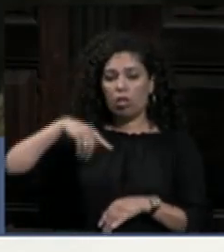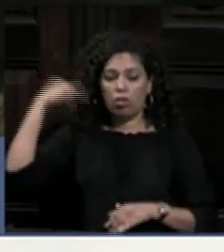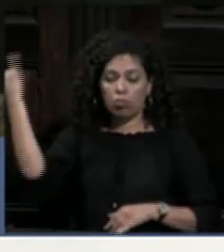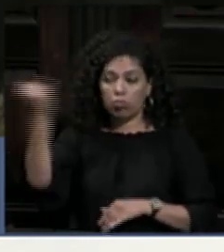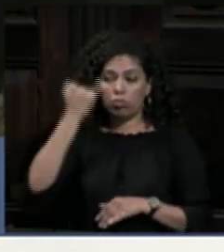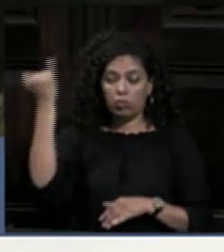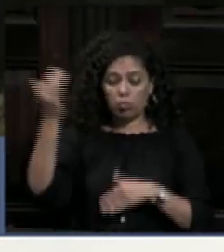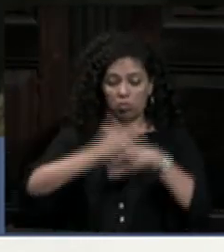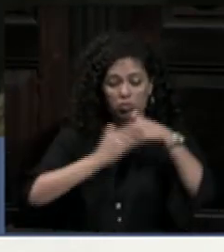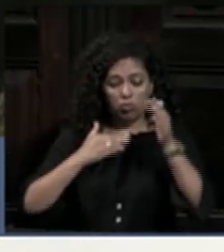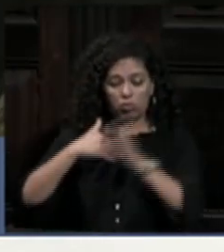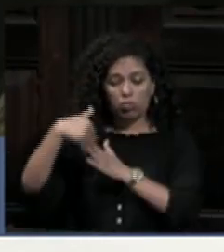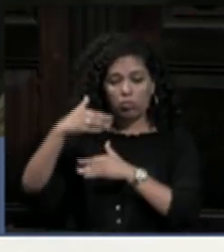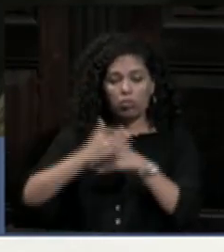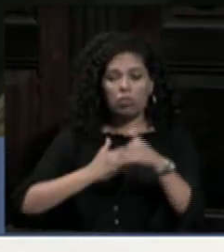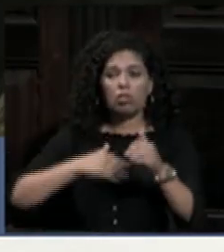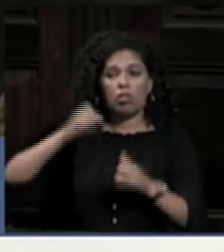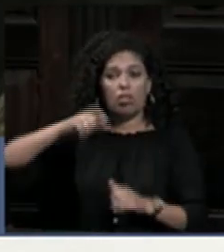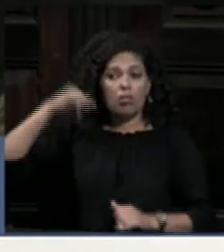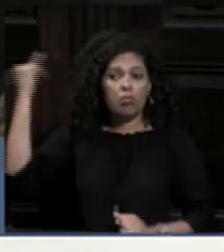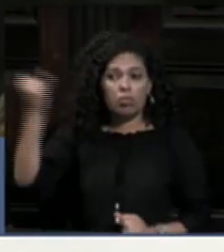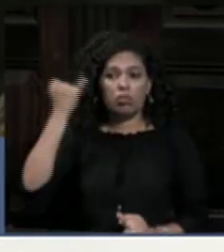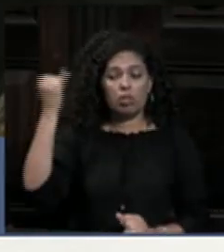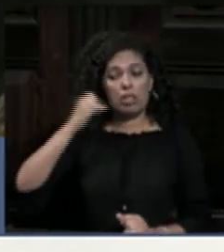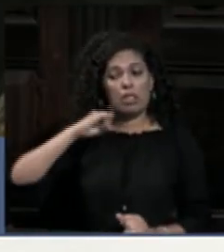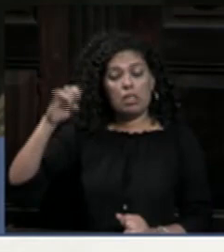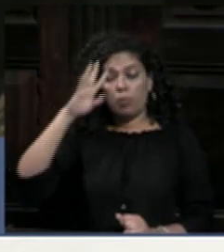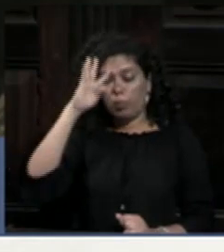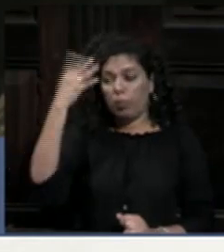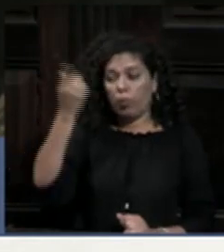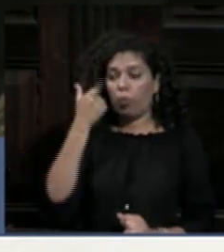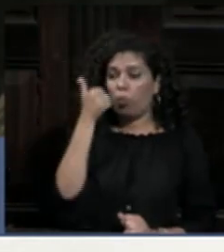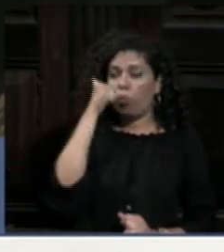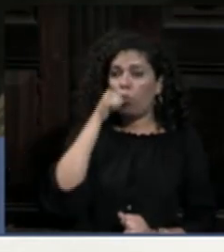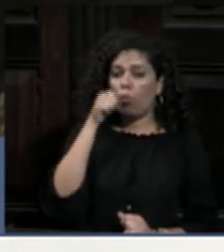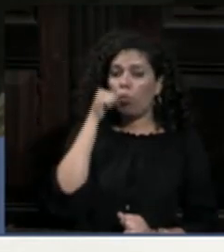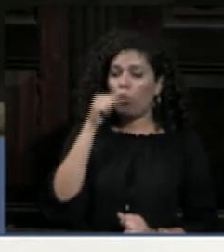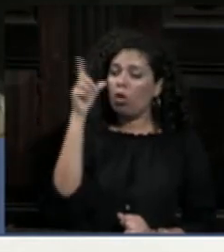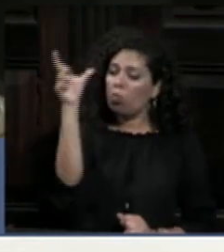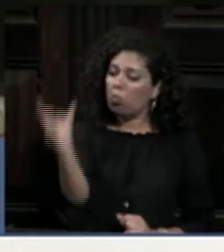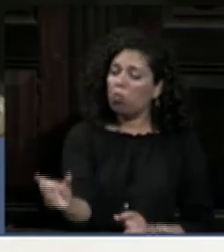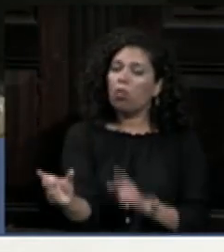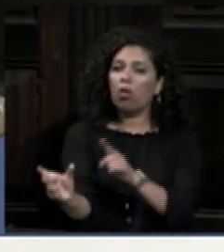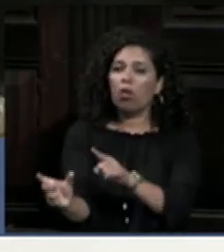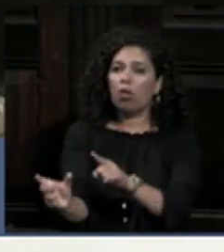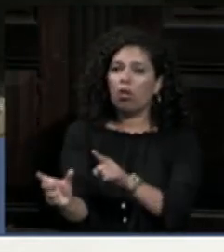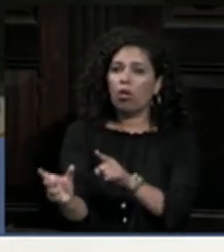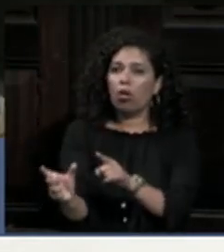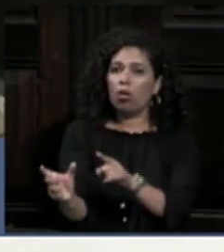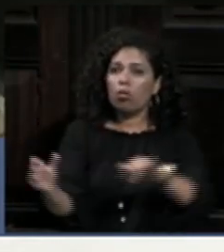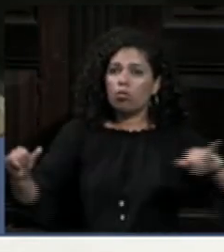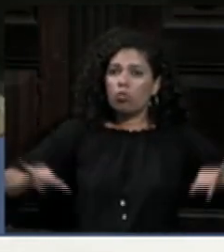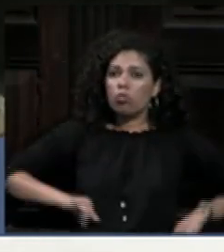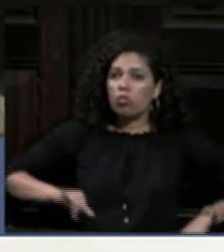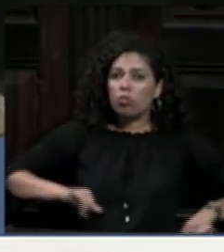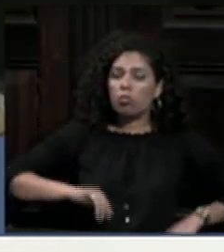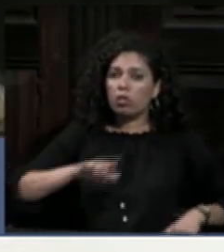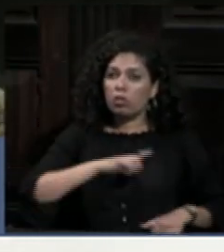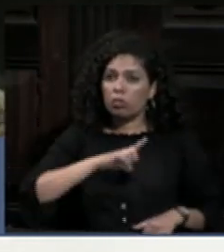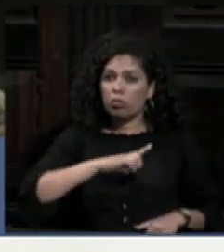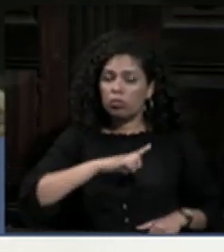justiça quando uma advogada sofre o que sofreu